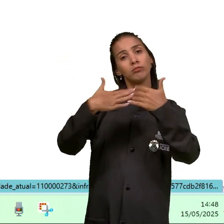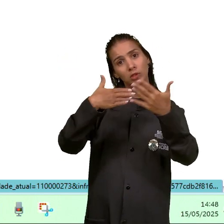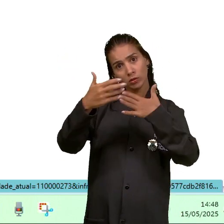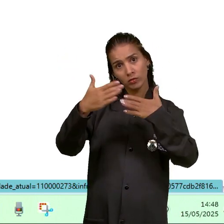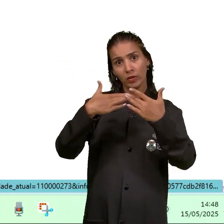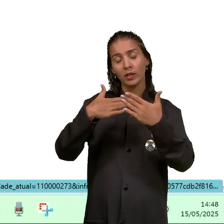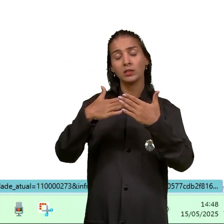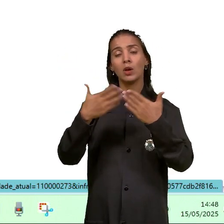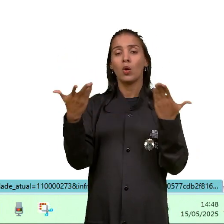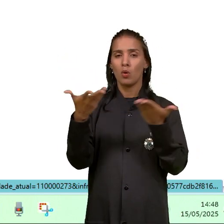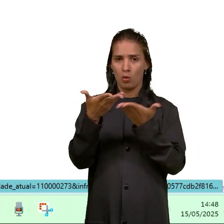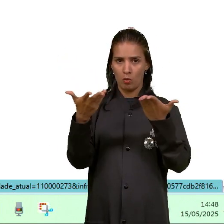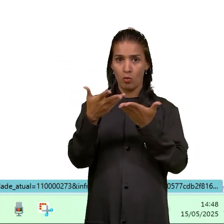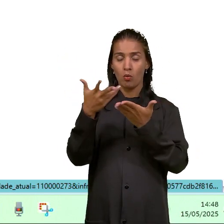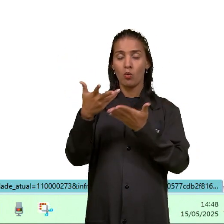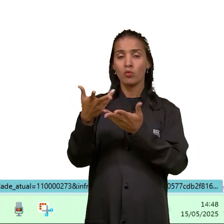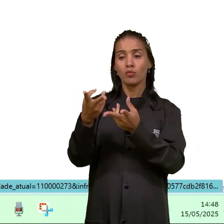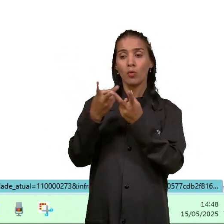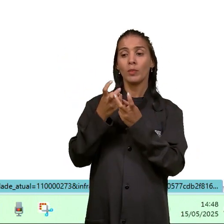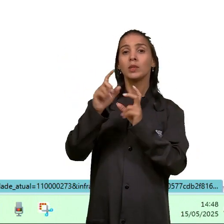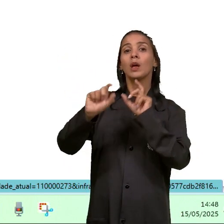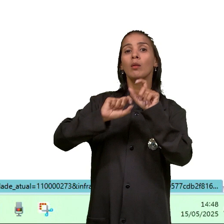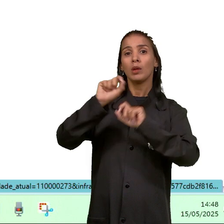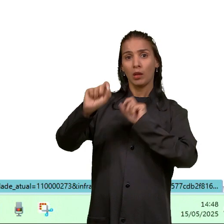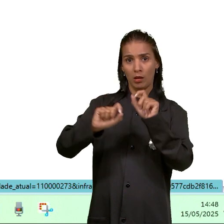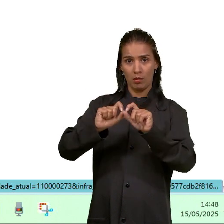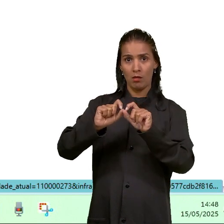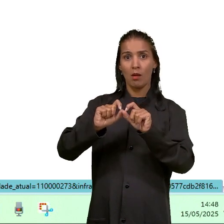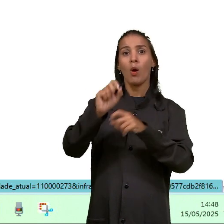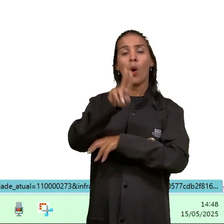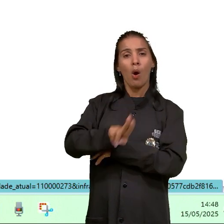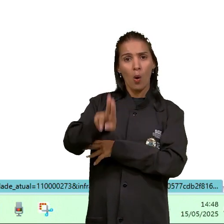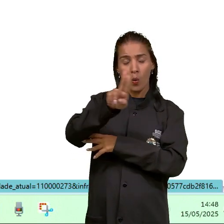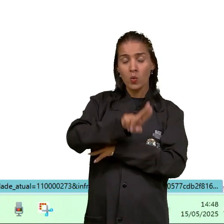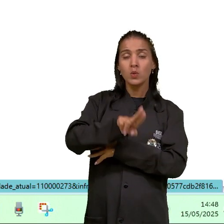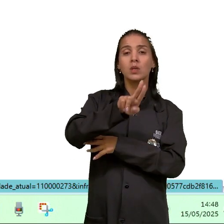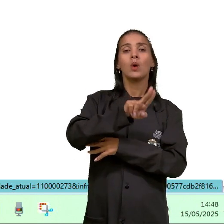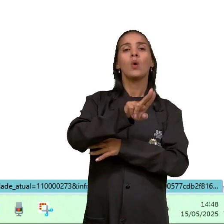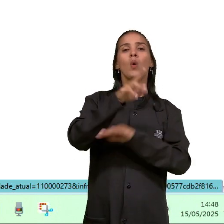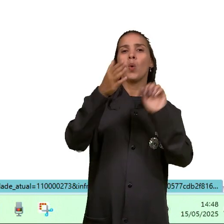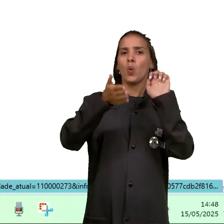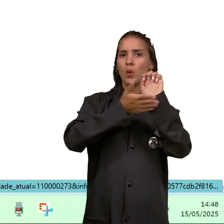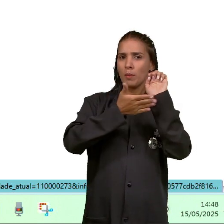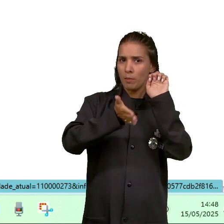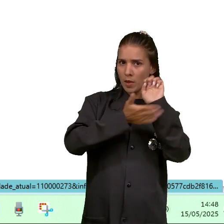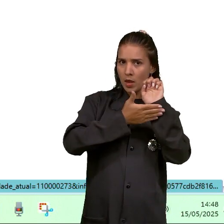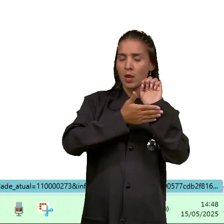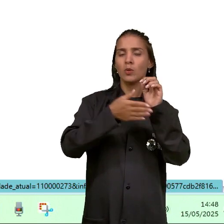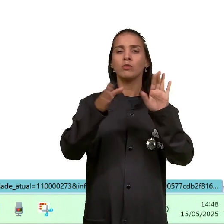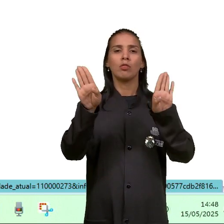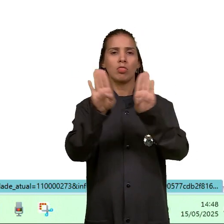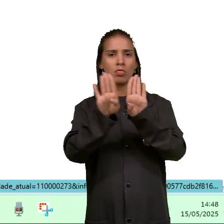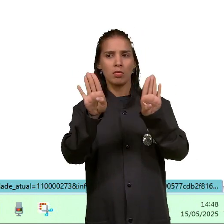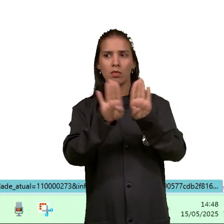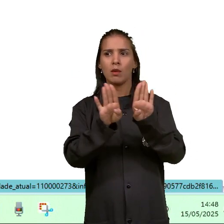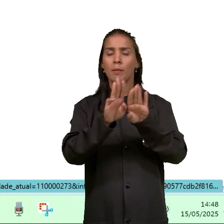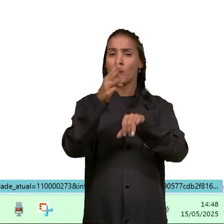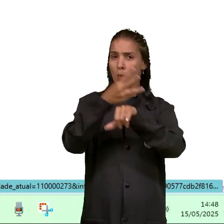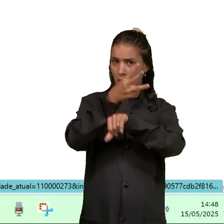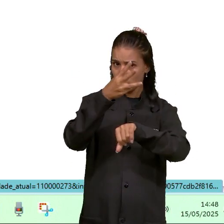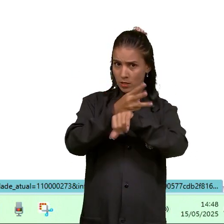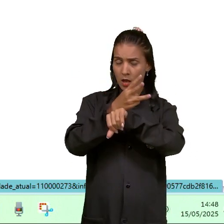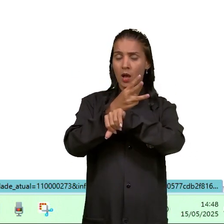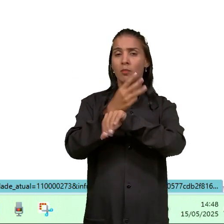que as pessoas utilizam muito o e-mail, o WhatsApp para mandar alguma documentação, alguma